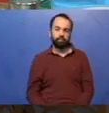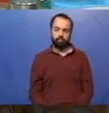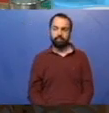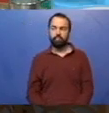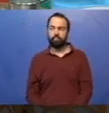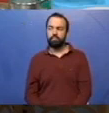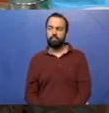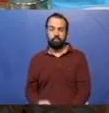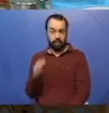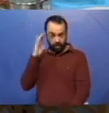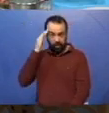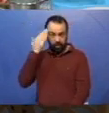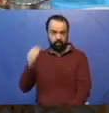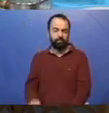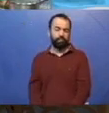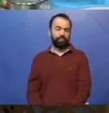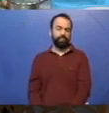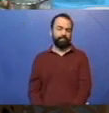ok? Entenderam?